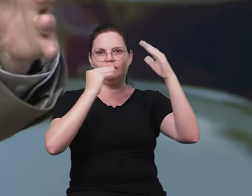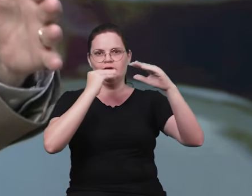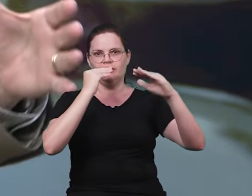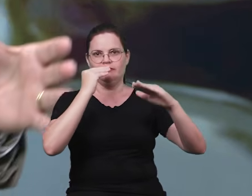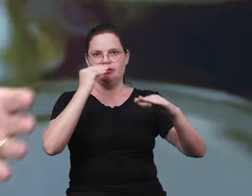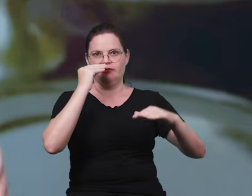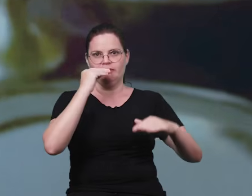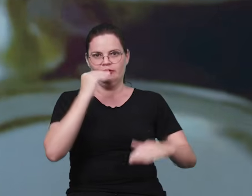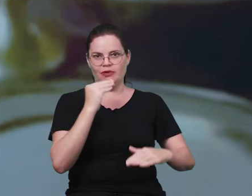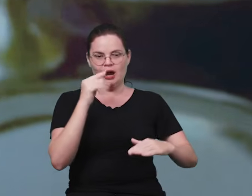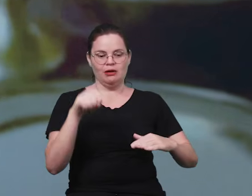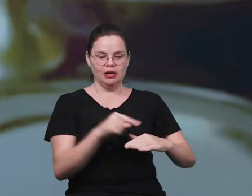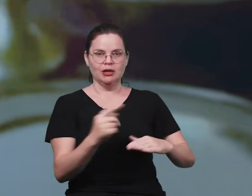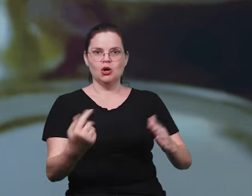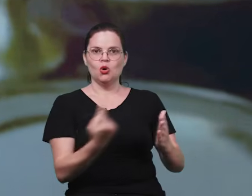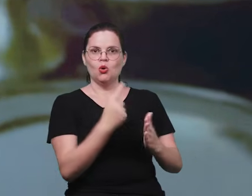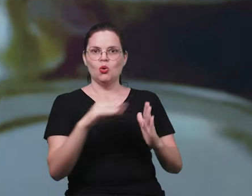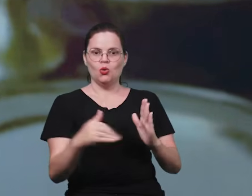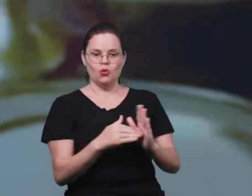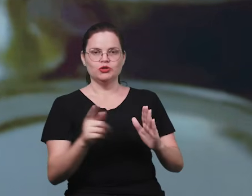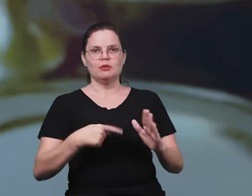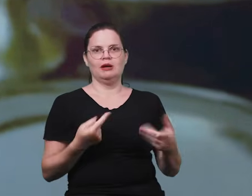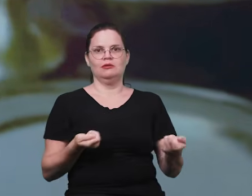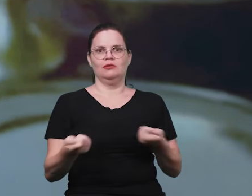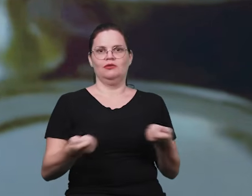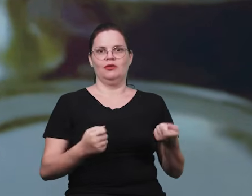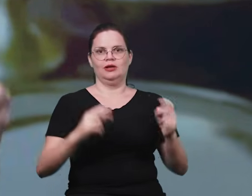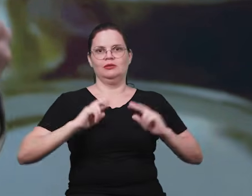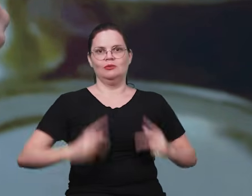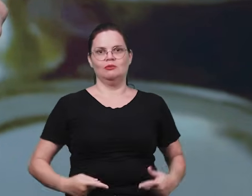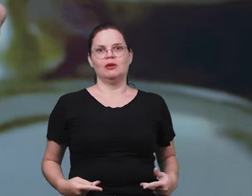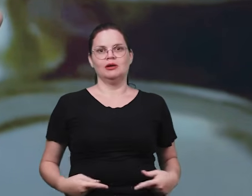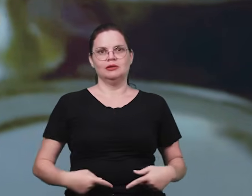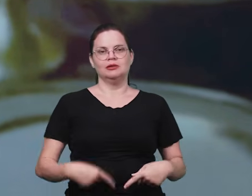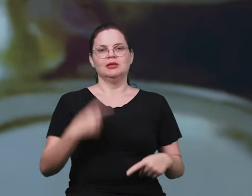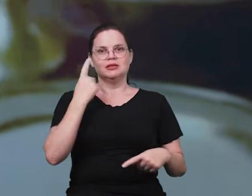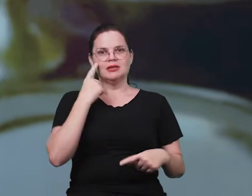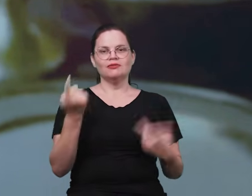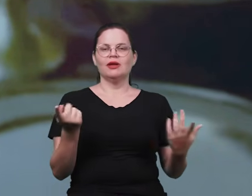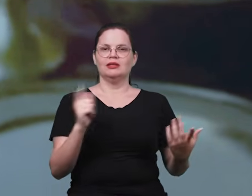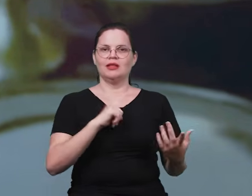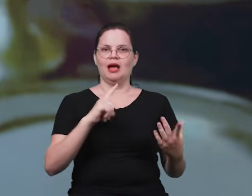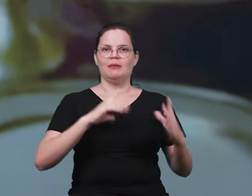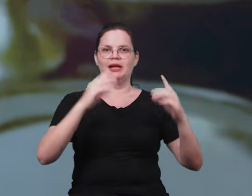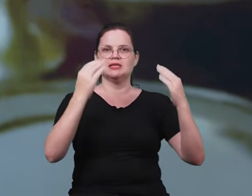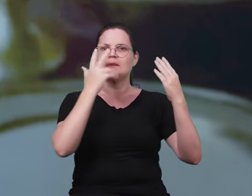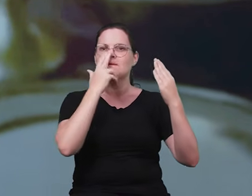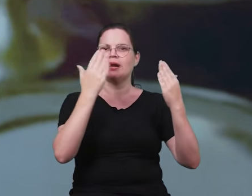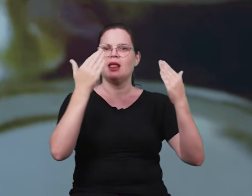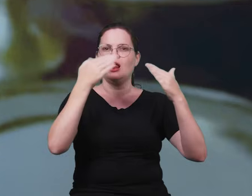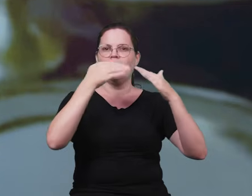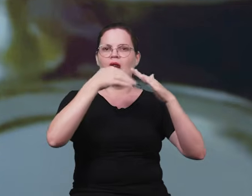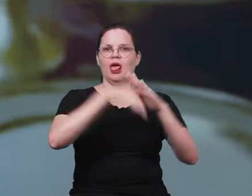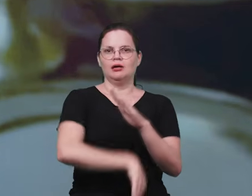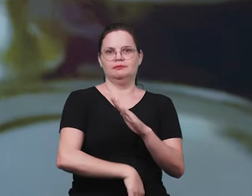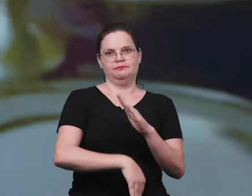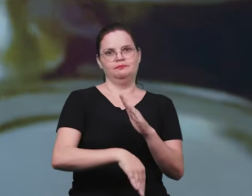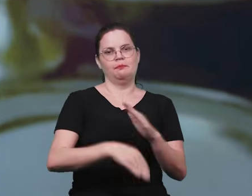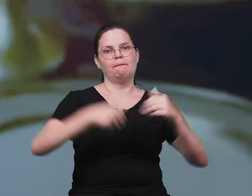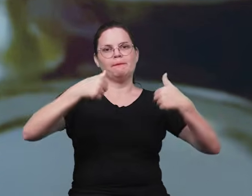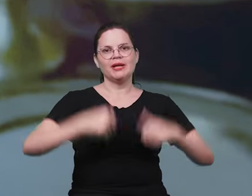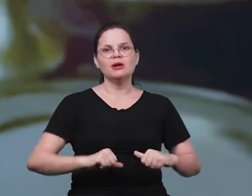conquistador e amplo, na concepção de Deus, ele está se deteriorando e caminhando para o